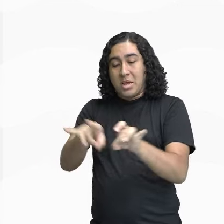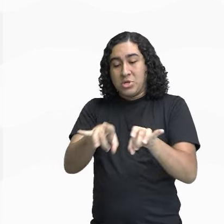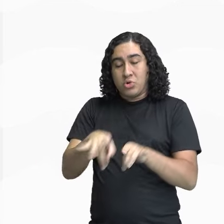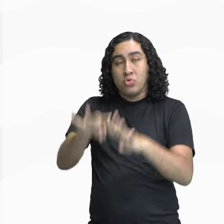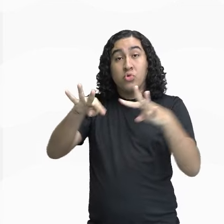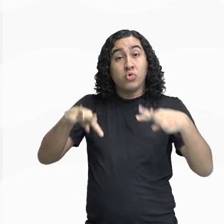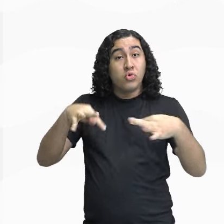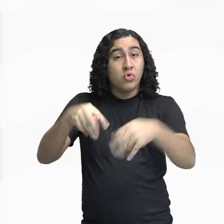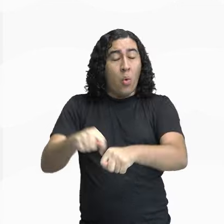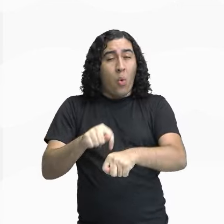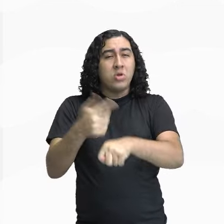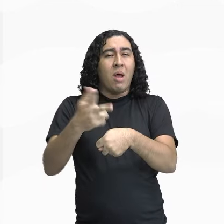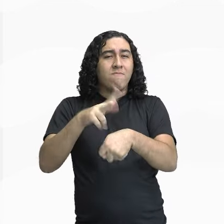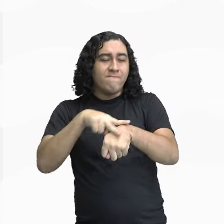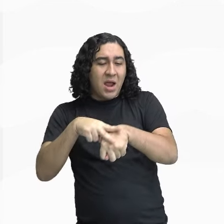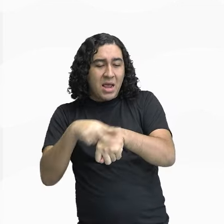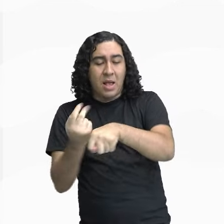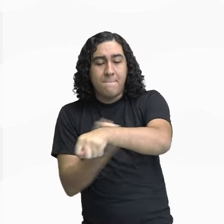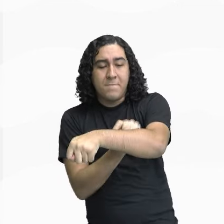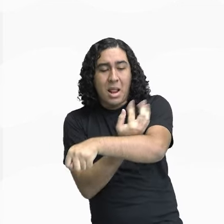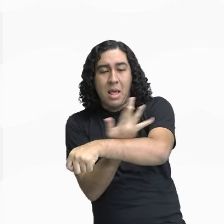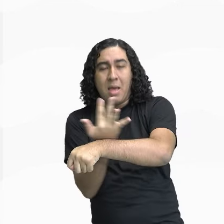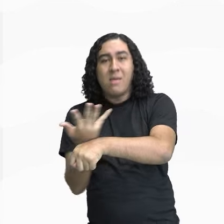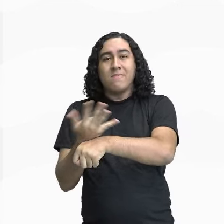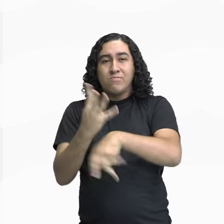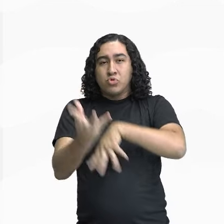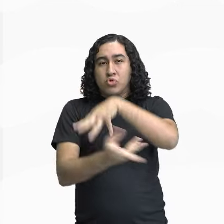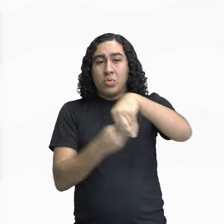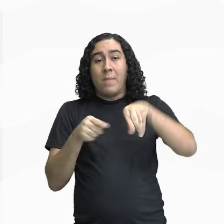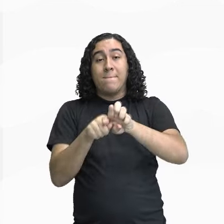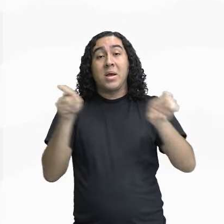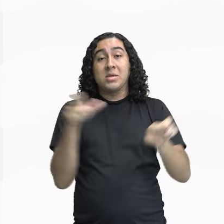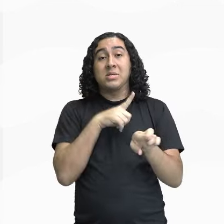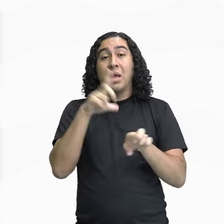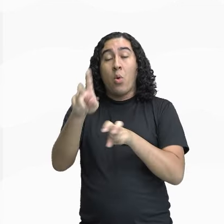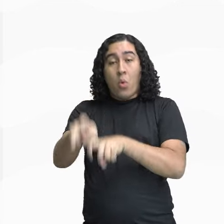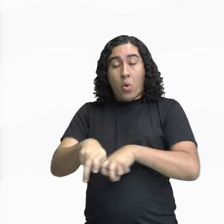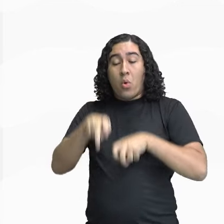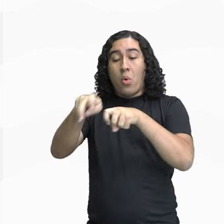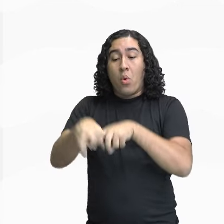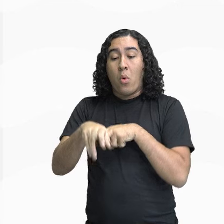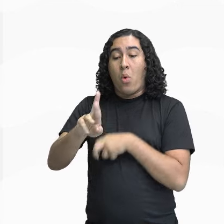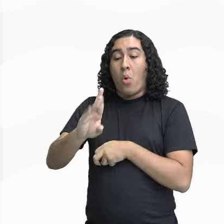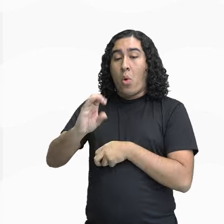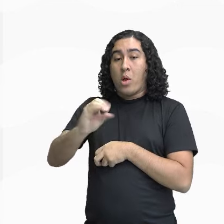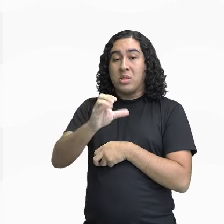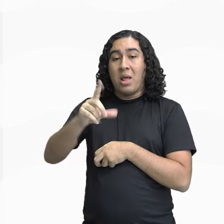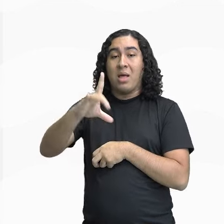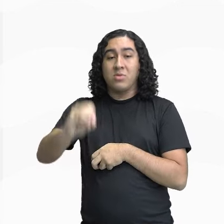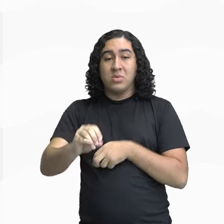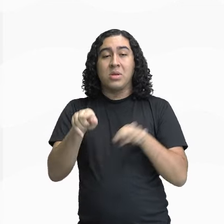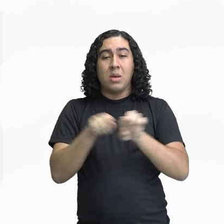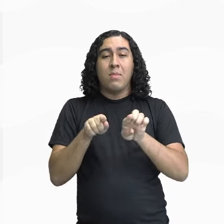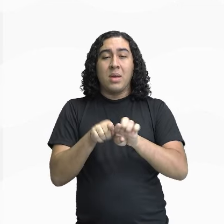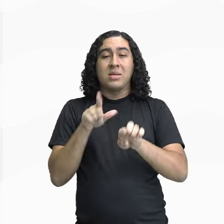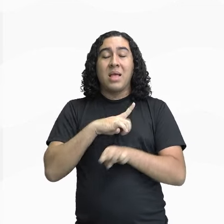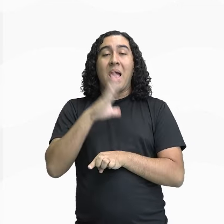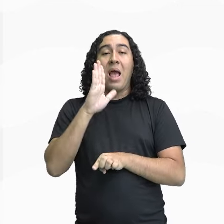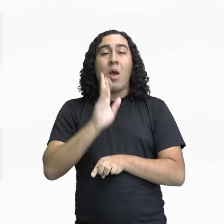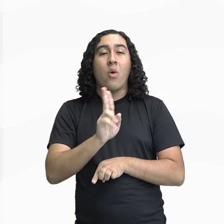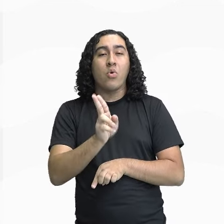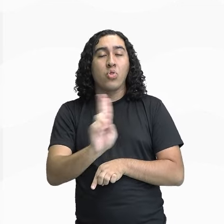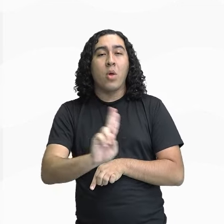vegetais misturados. Mas também a gente vai ter o quê? O roçado, gente. Então, há também o roçado que vai ser conhecido